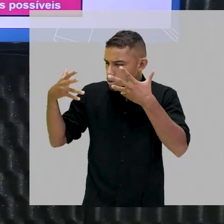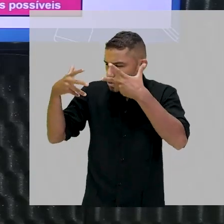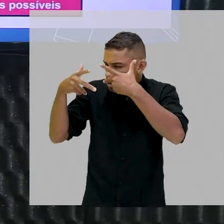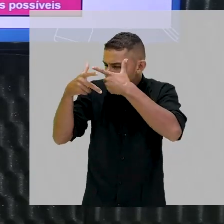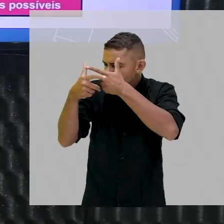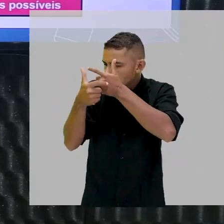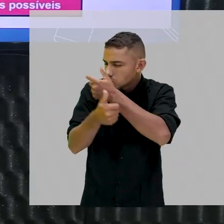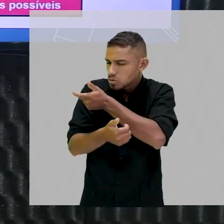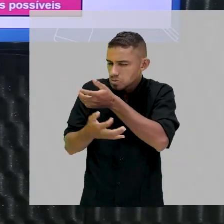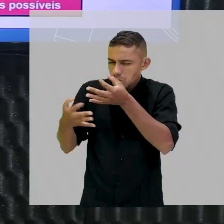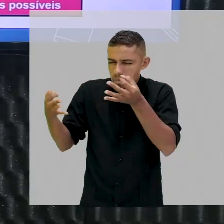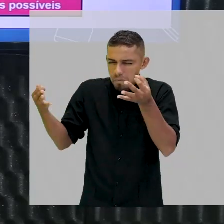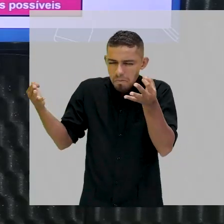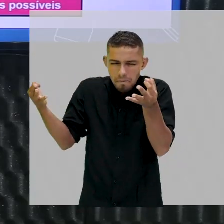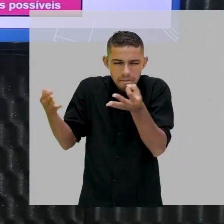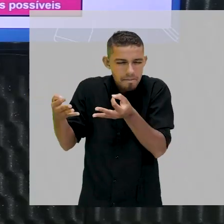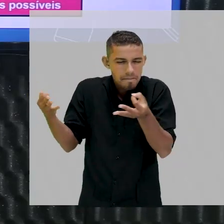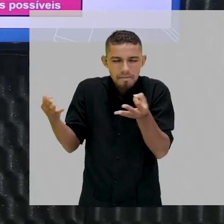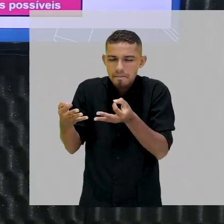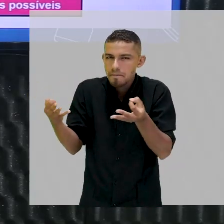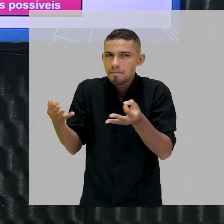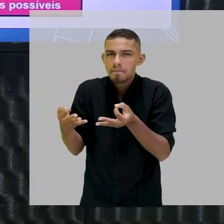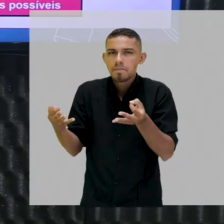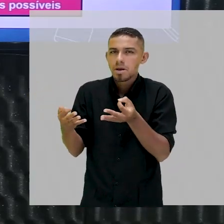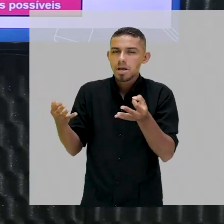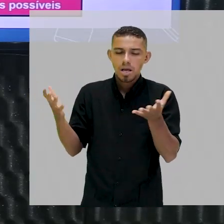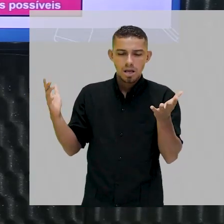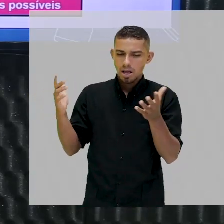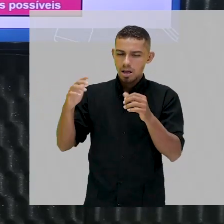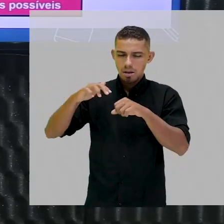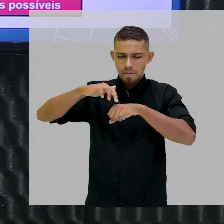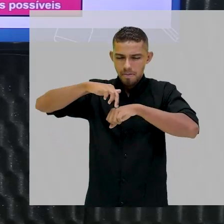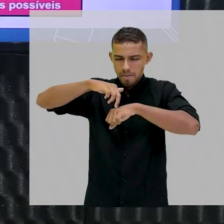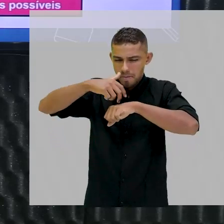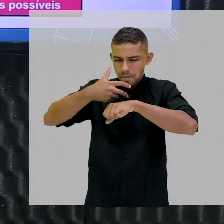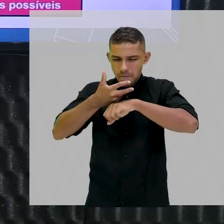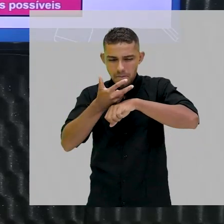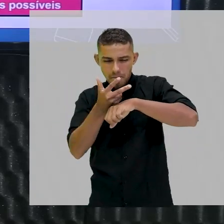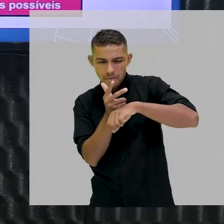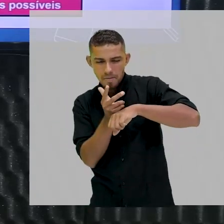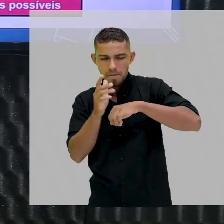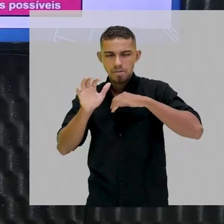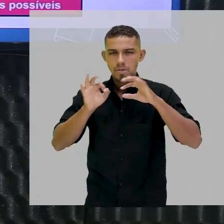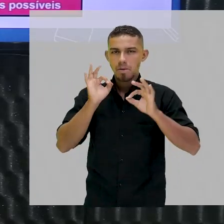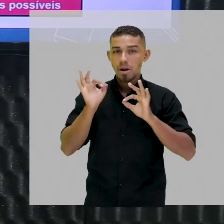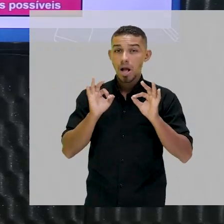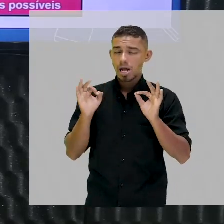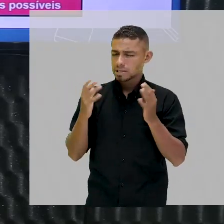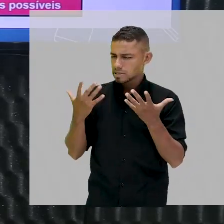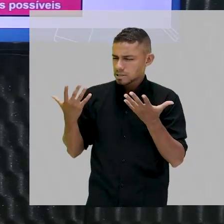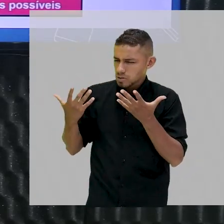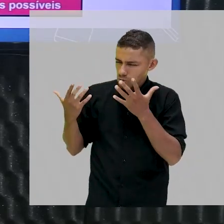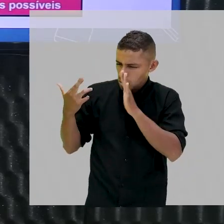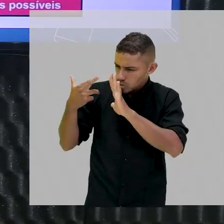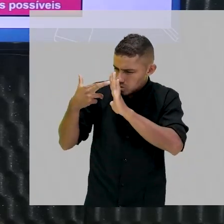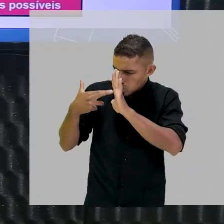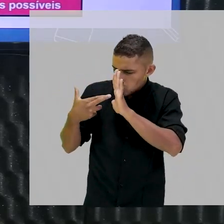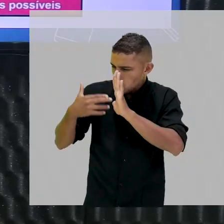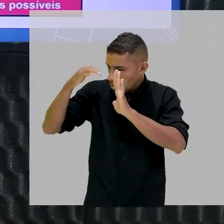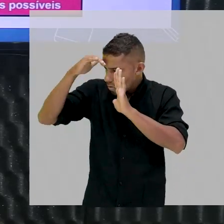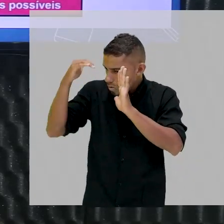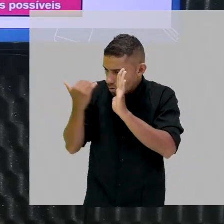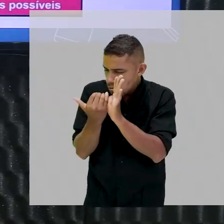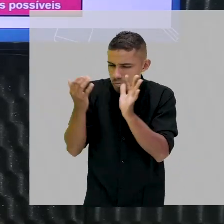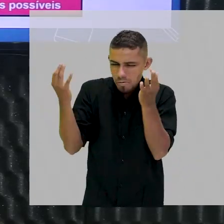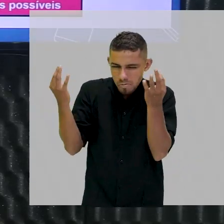o dançarino executar movimentos sem falta de sem desequilíbrio, que eles executem os